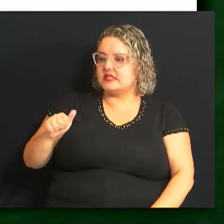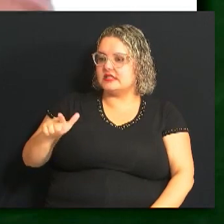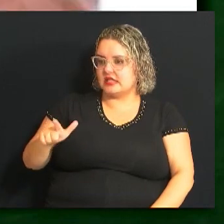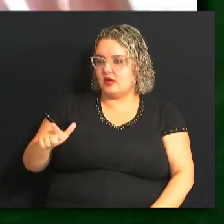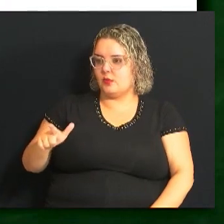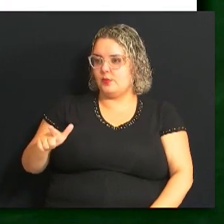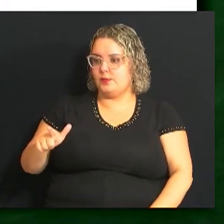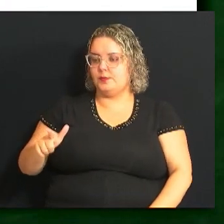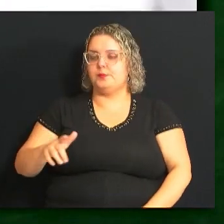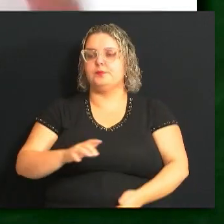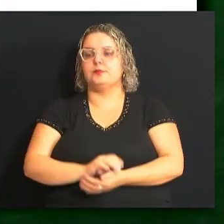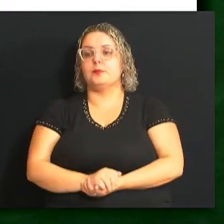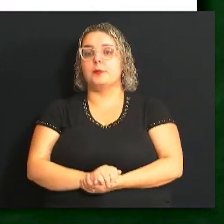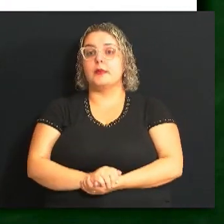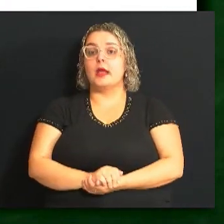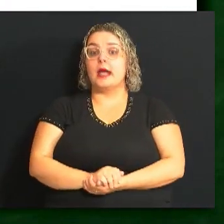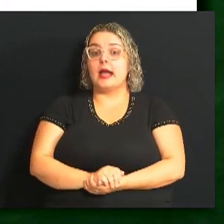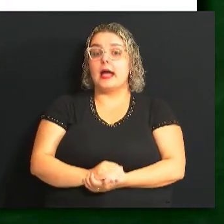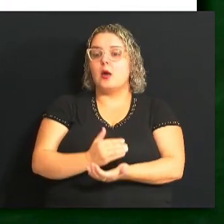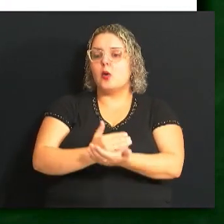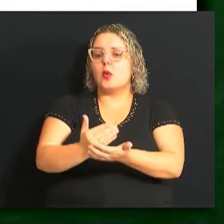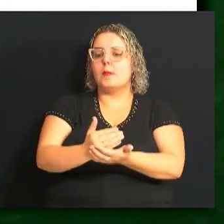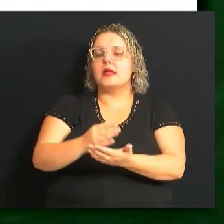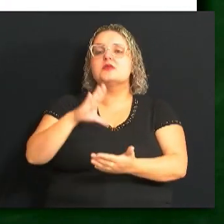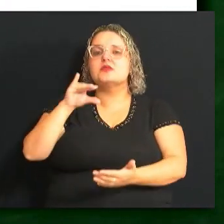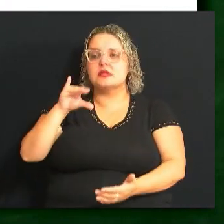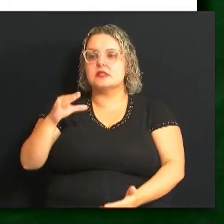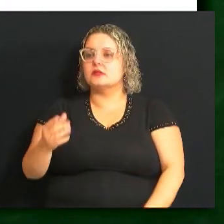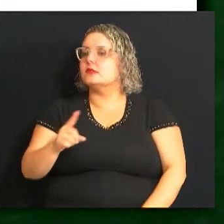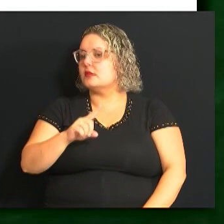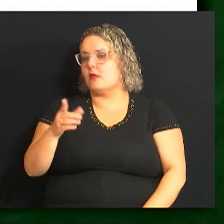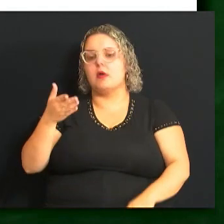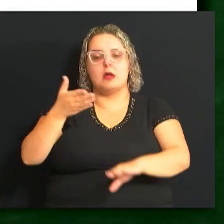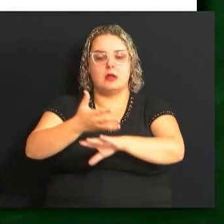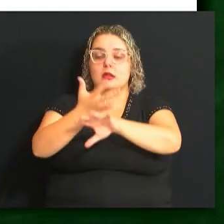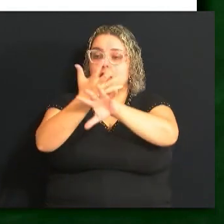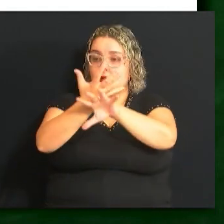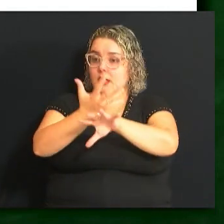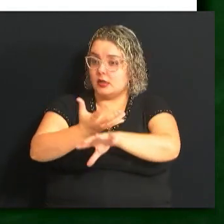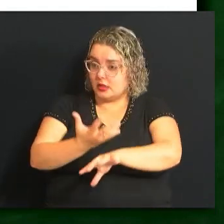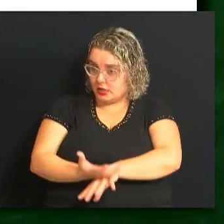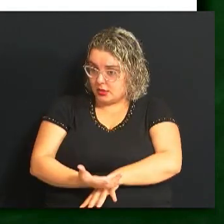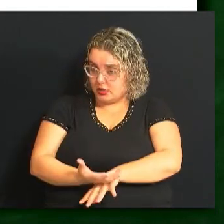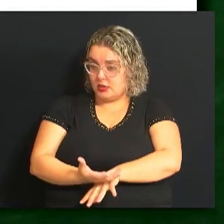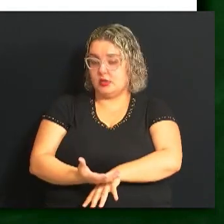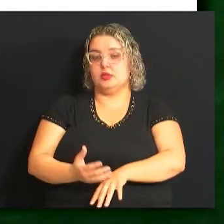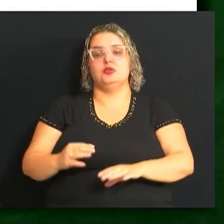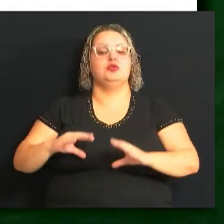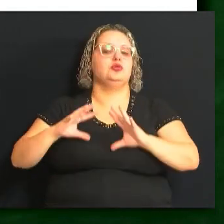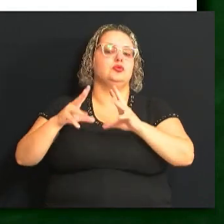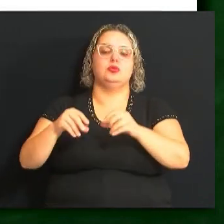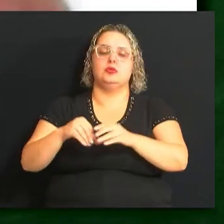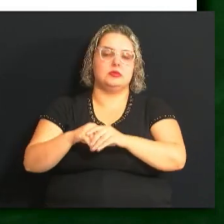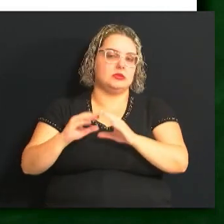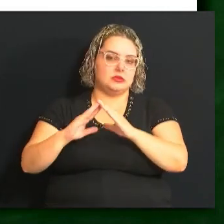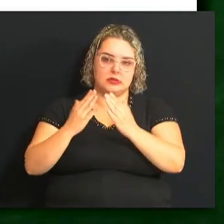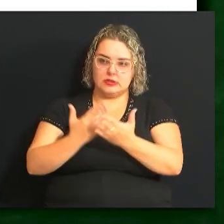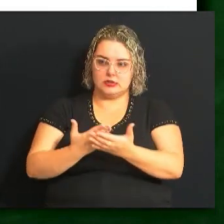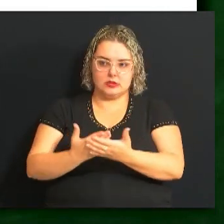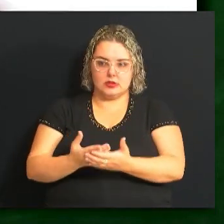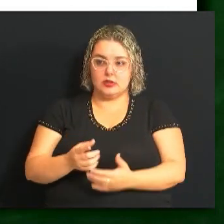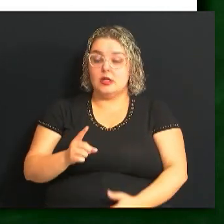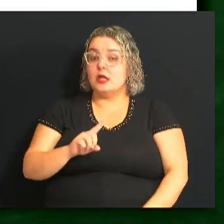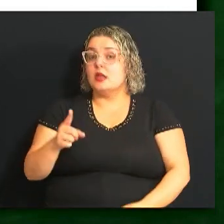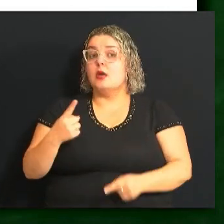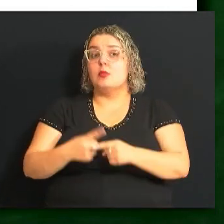científica, ela não faz parte da grade das escolas, da grade disciplinar das escolas. Ainda não porque as escolas